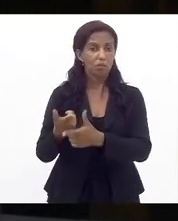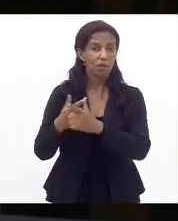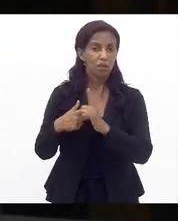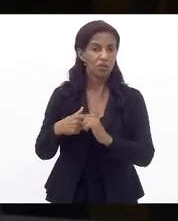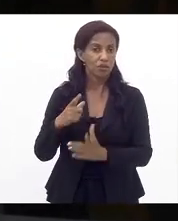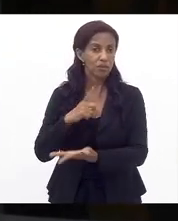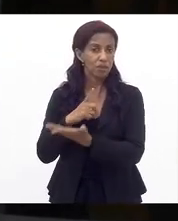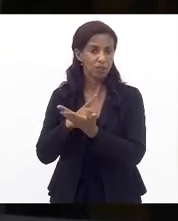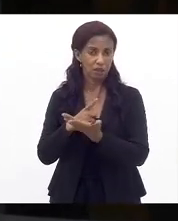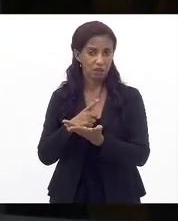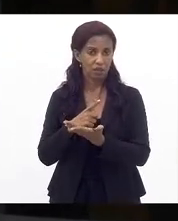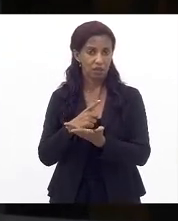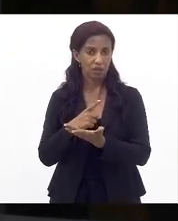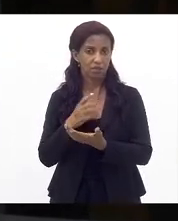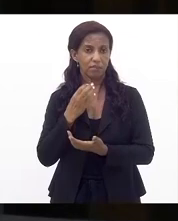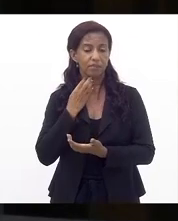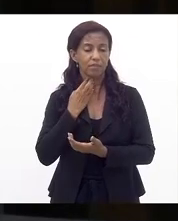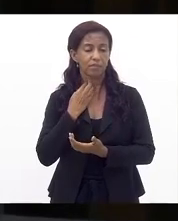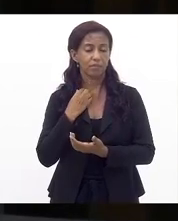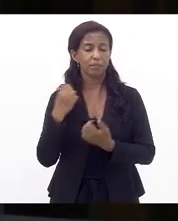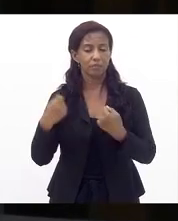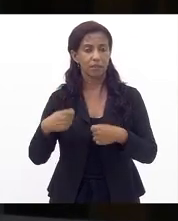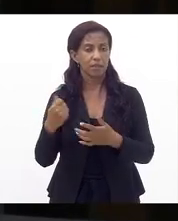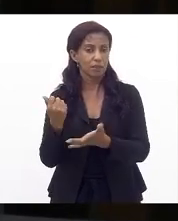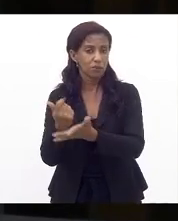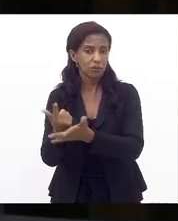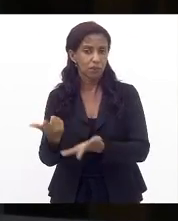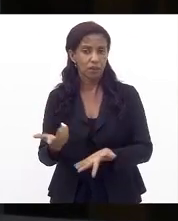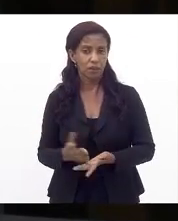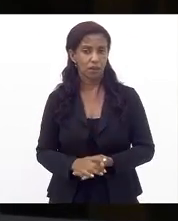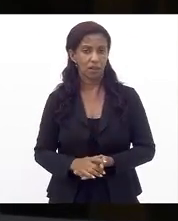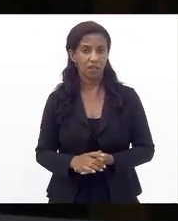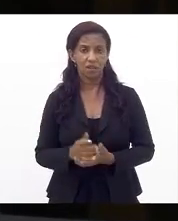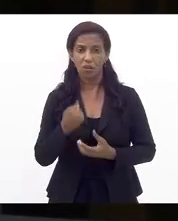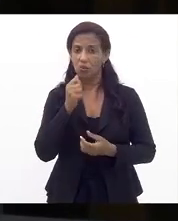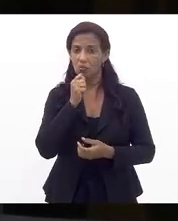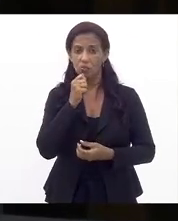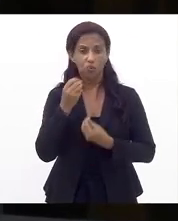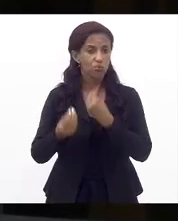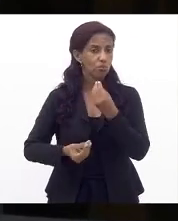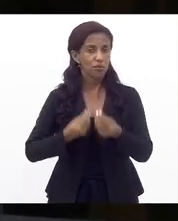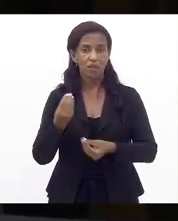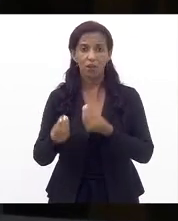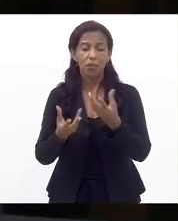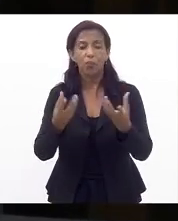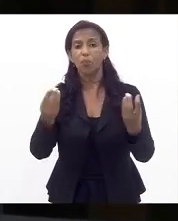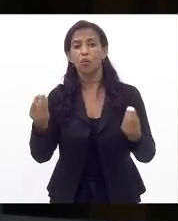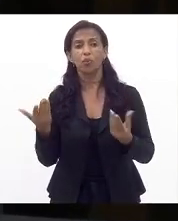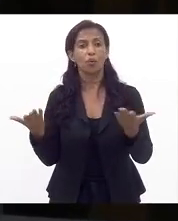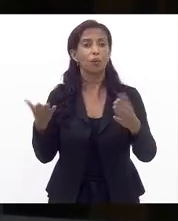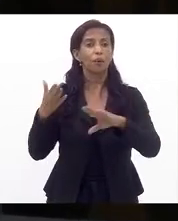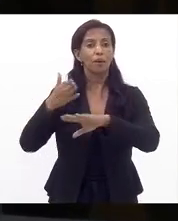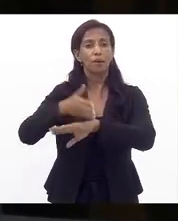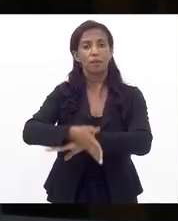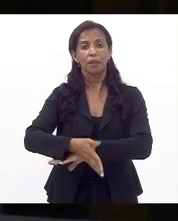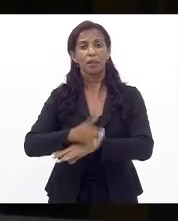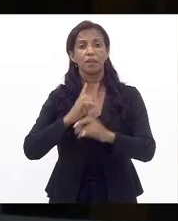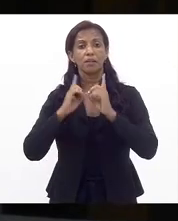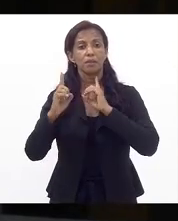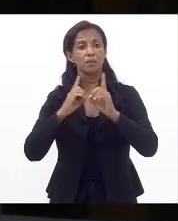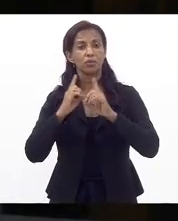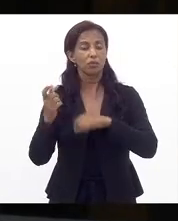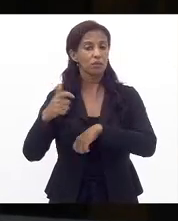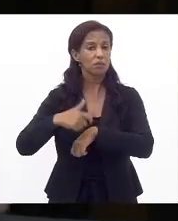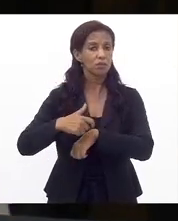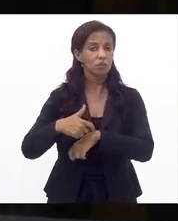existe temos que pagar lá vão não há muito como entrarmos nessa